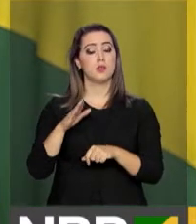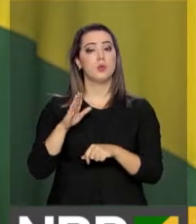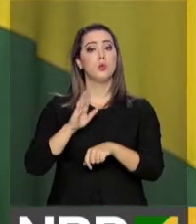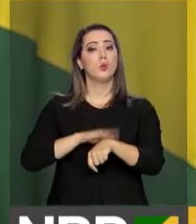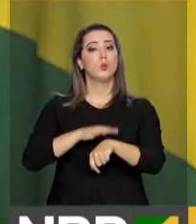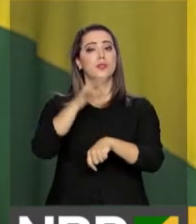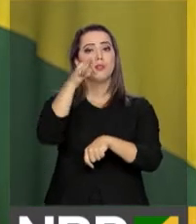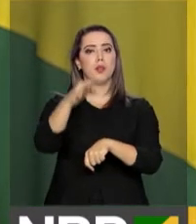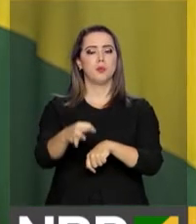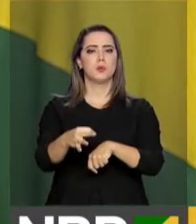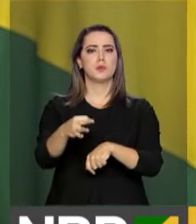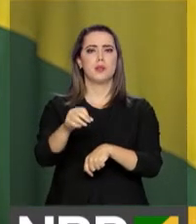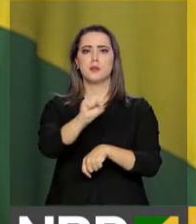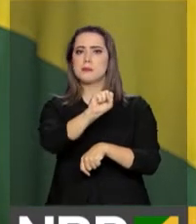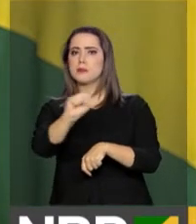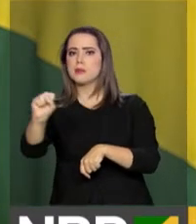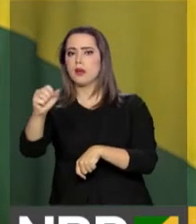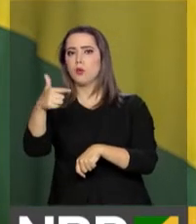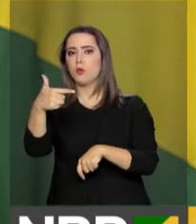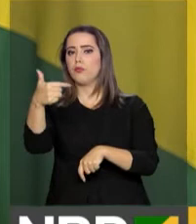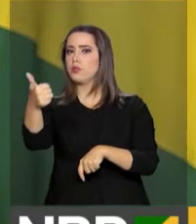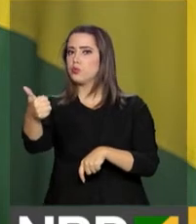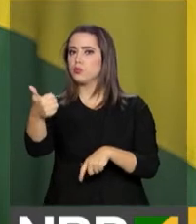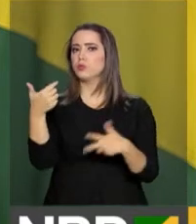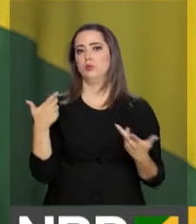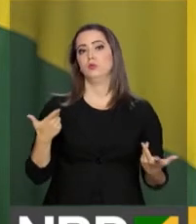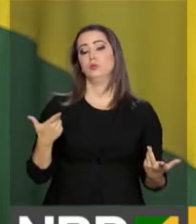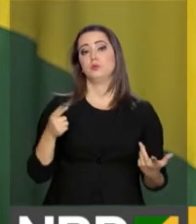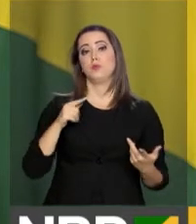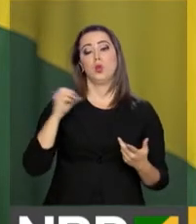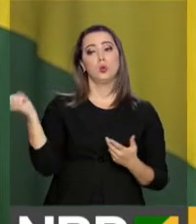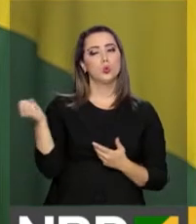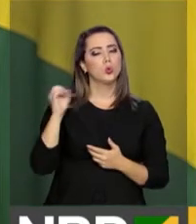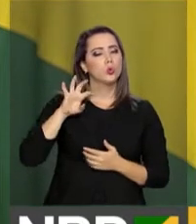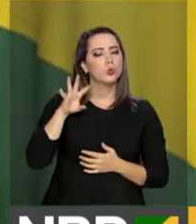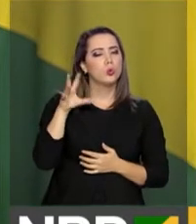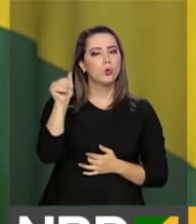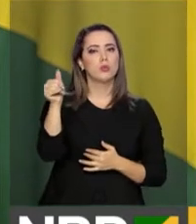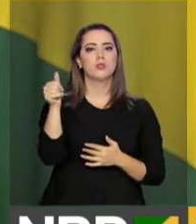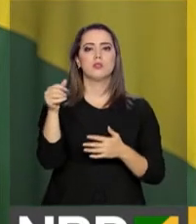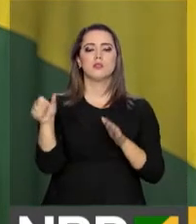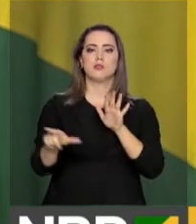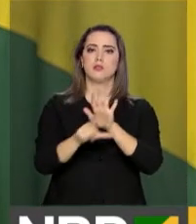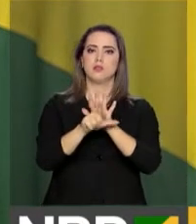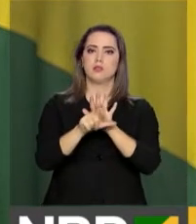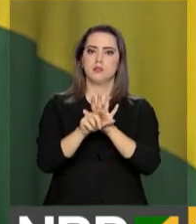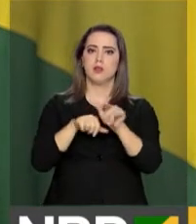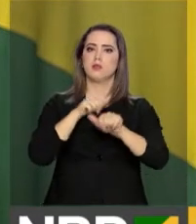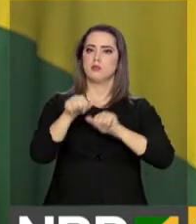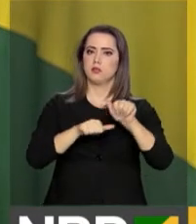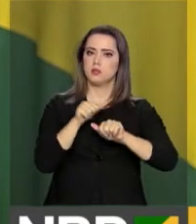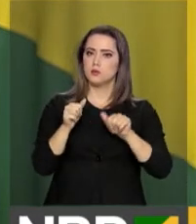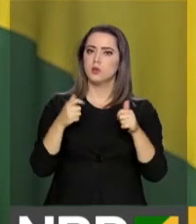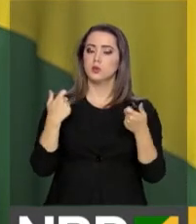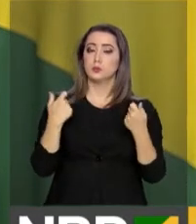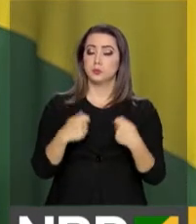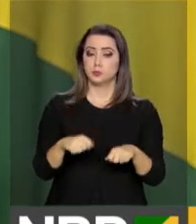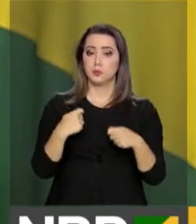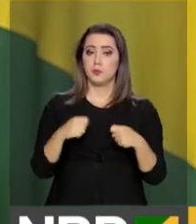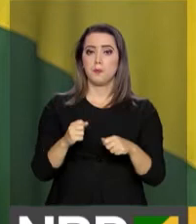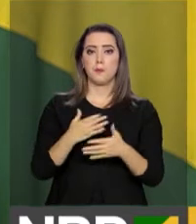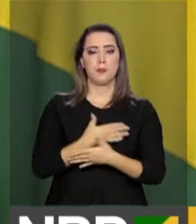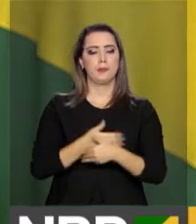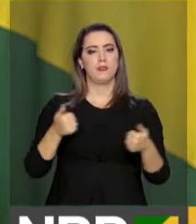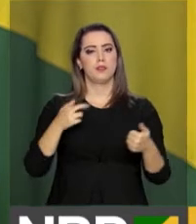as reformas que foram feitas todas elas tiveram e estão tempo os